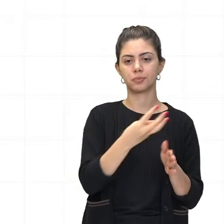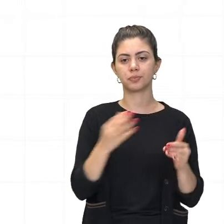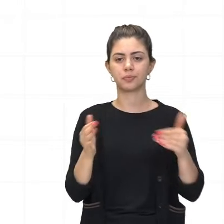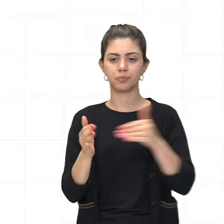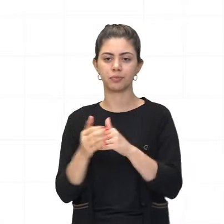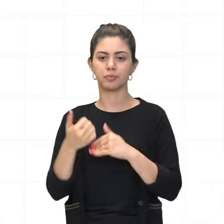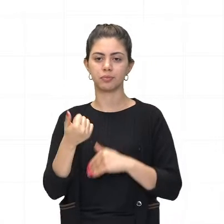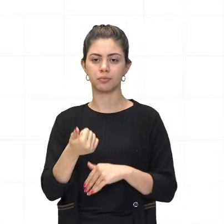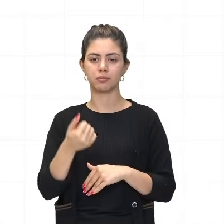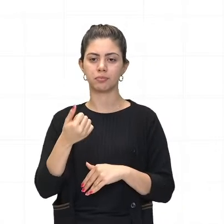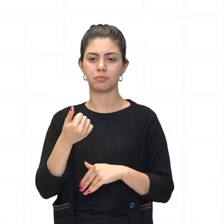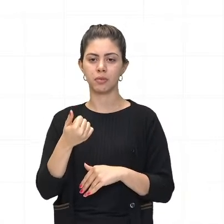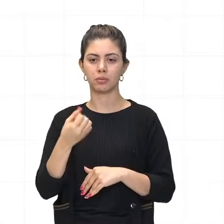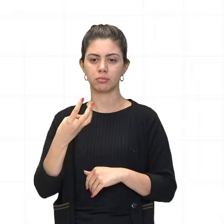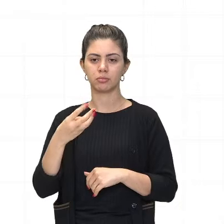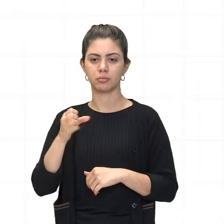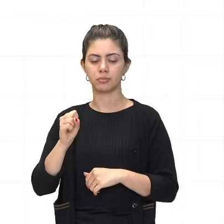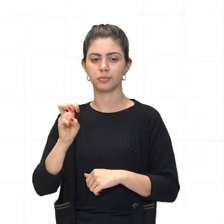1383 e